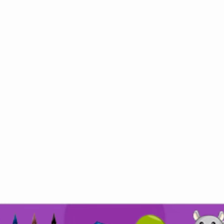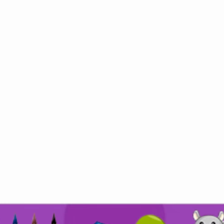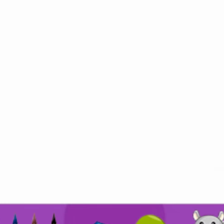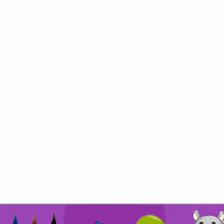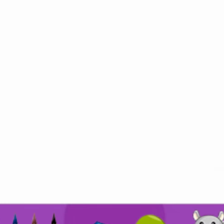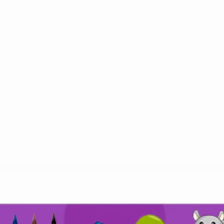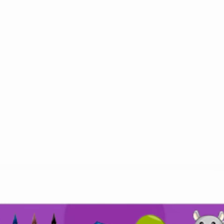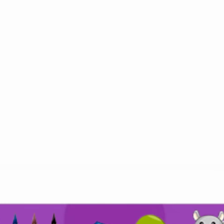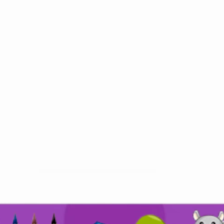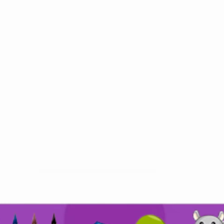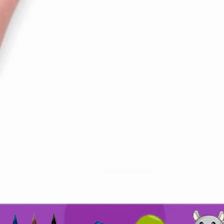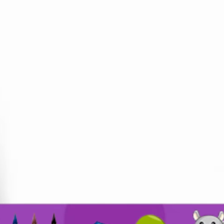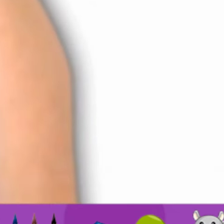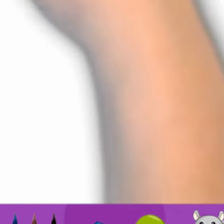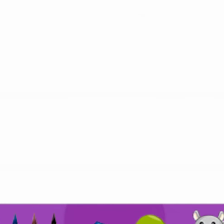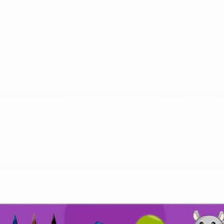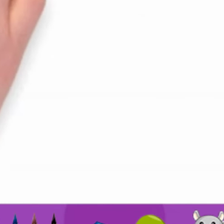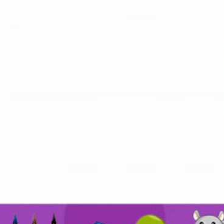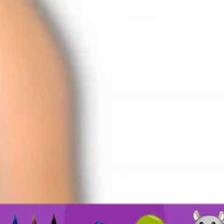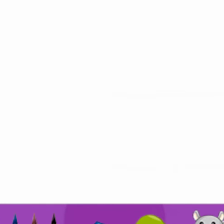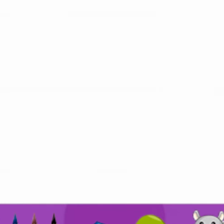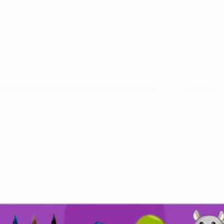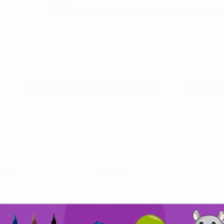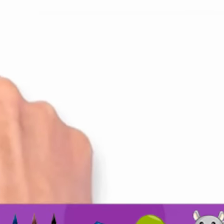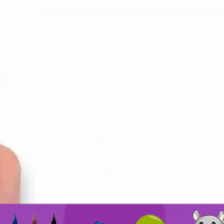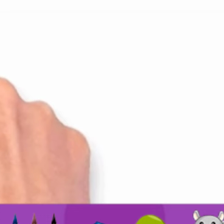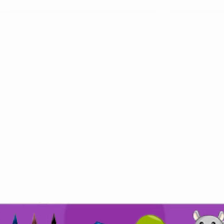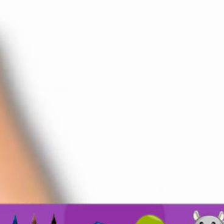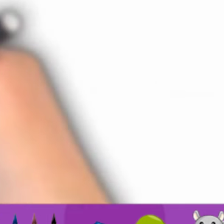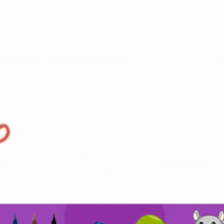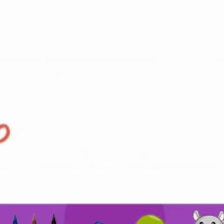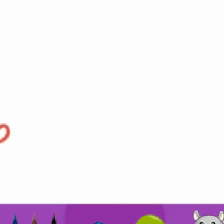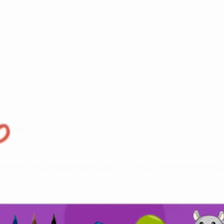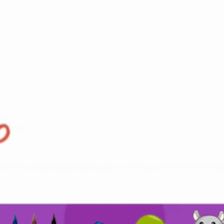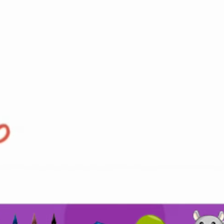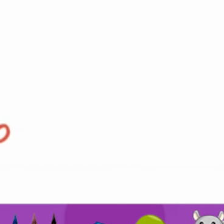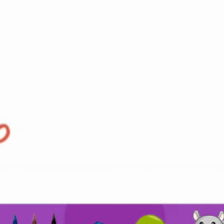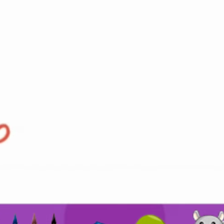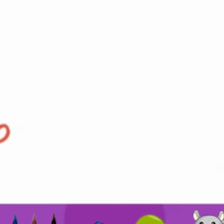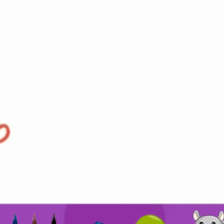Vinheta de saída com fundo branco e ao centro logo Minha Escolinha Especial.